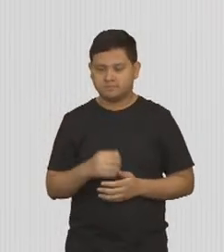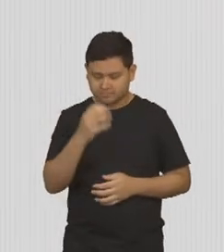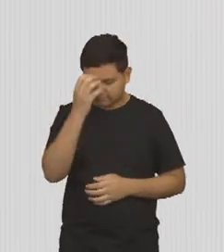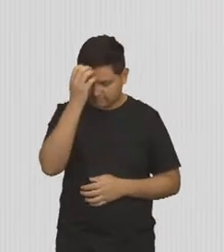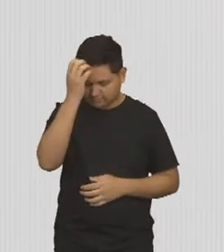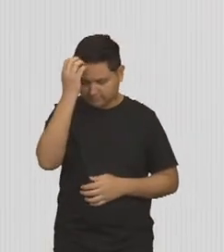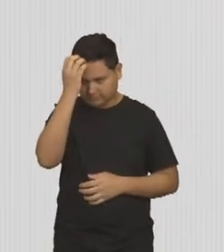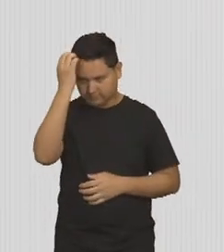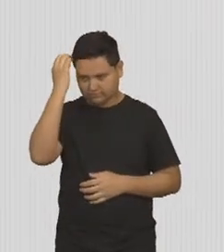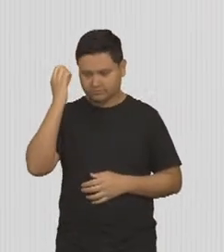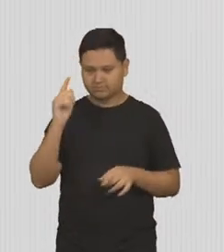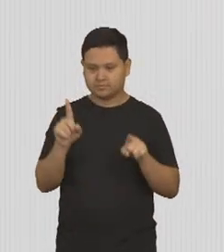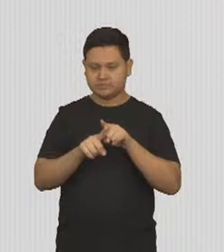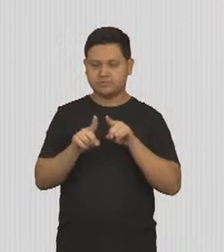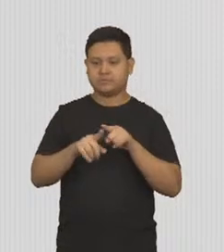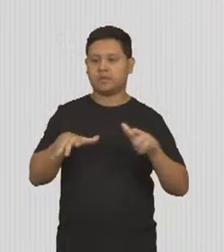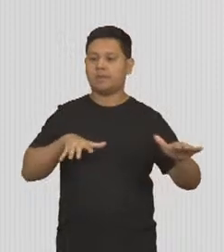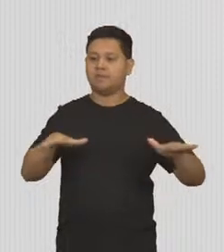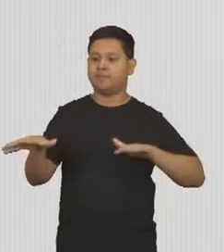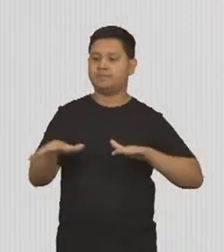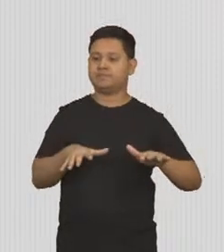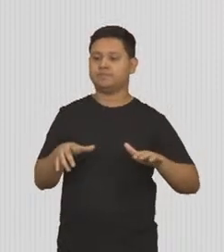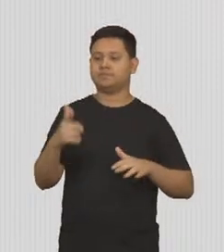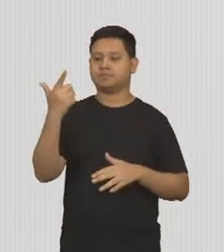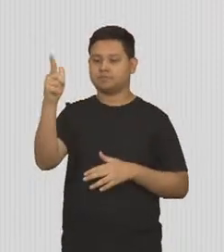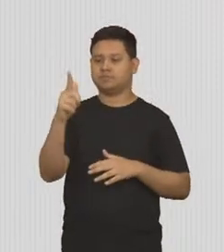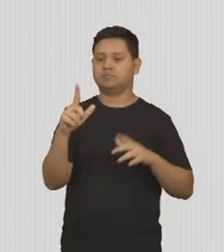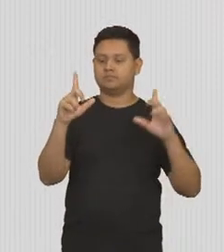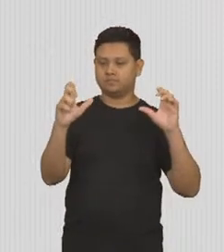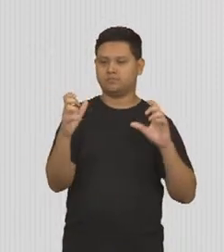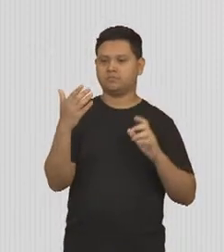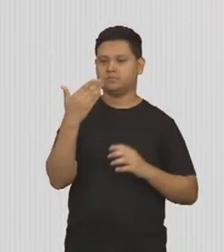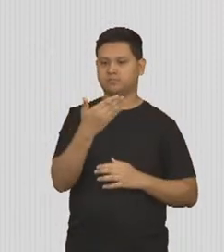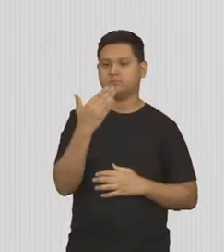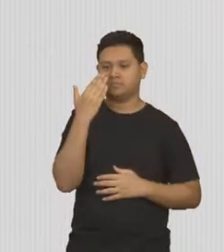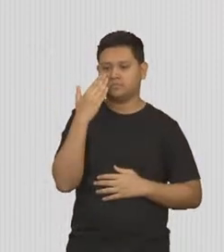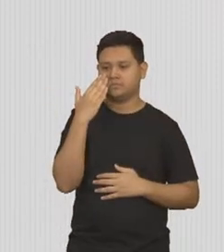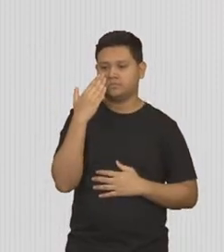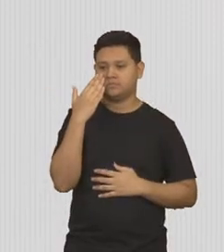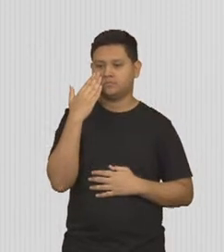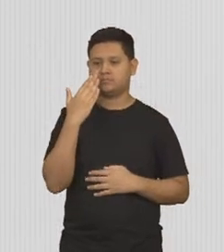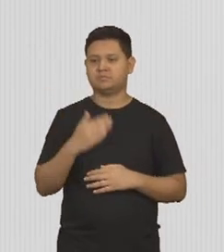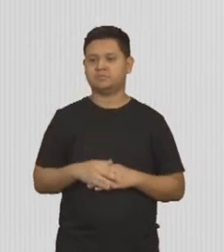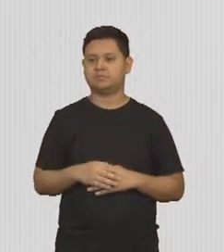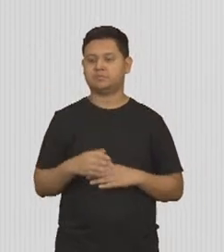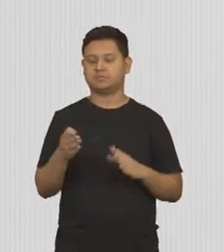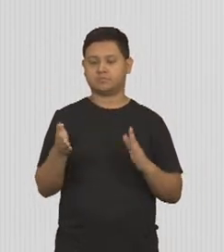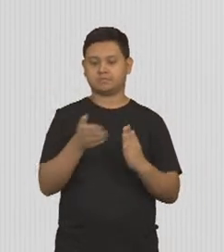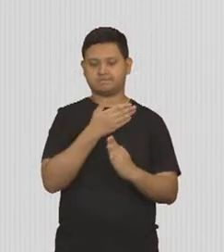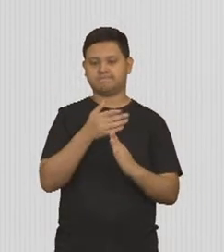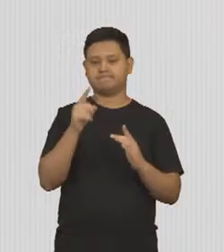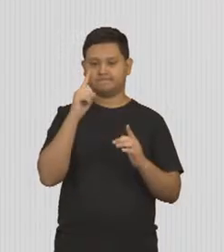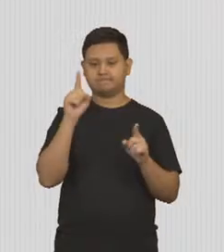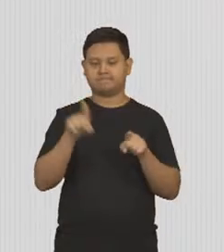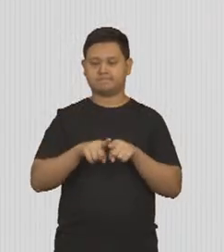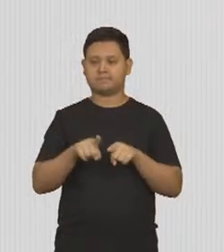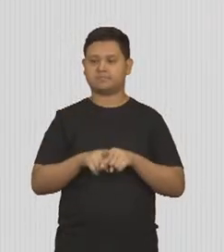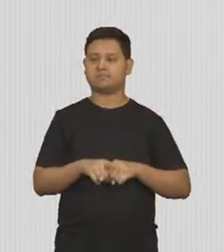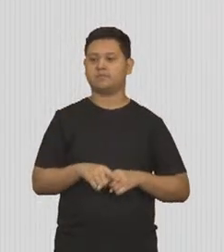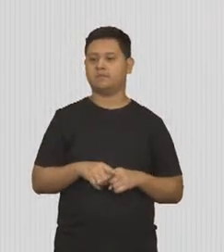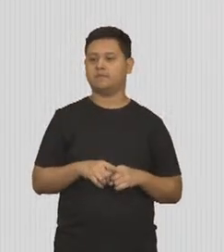Aí partindo para mobilidade, próximo slide, por gentileza. Pode passar a infraestrutura, a gente já abordou também.